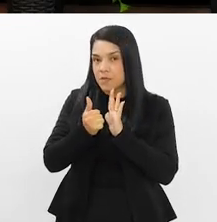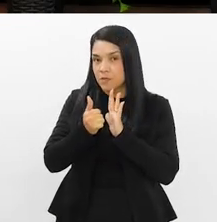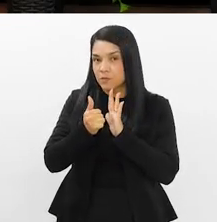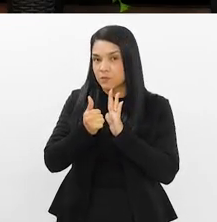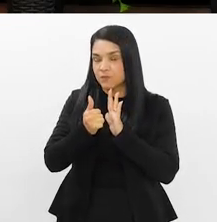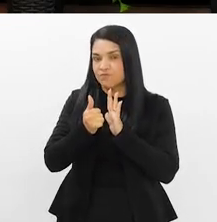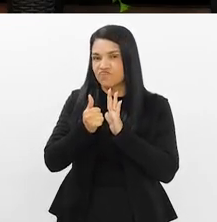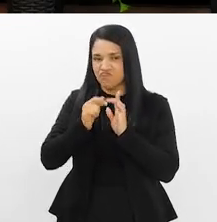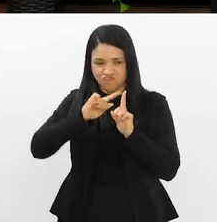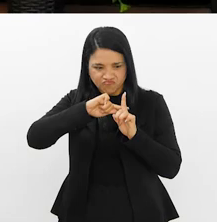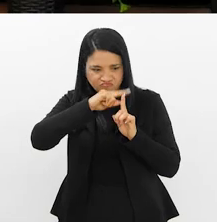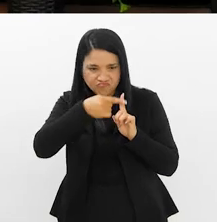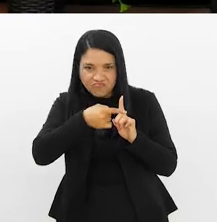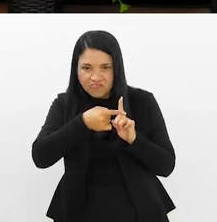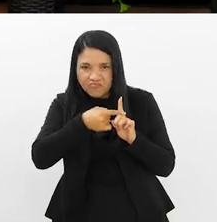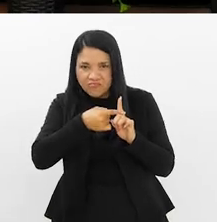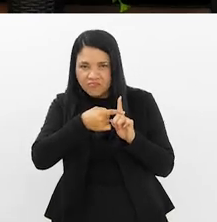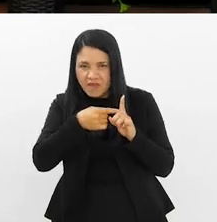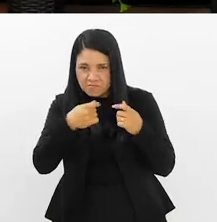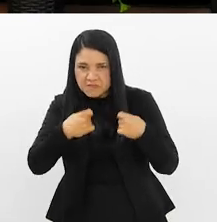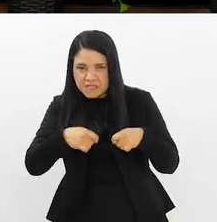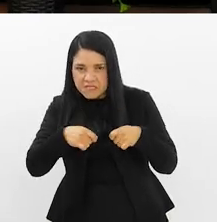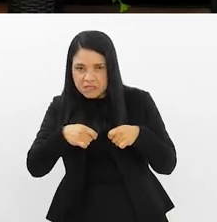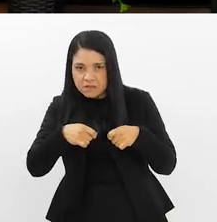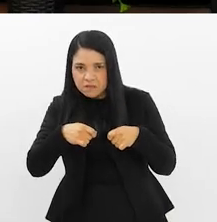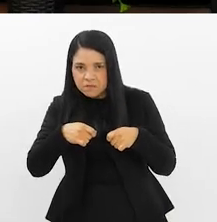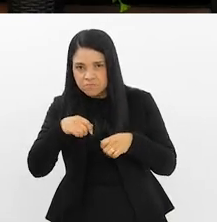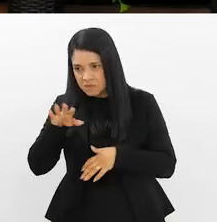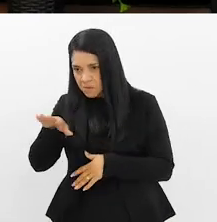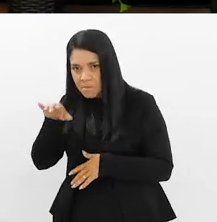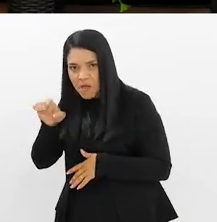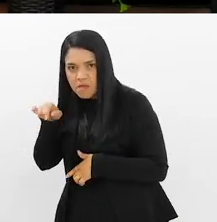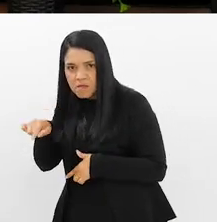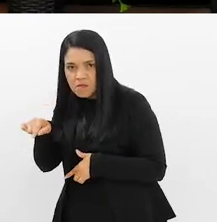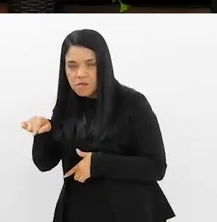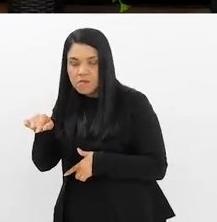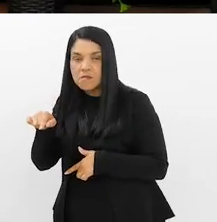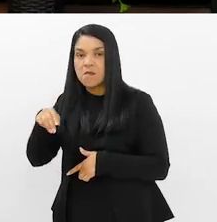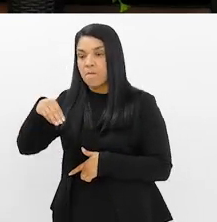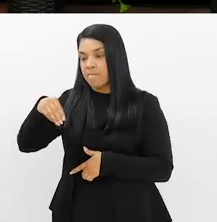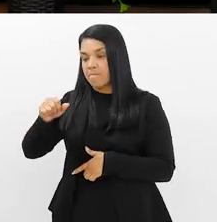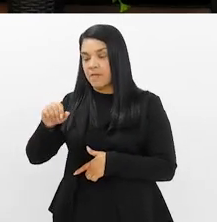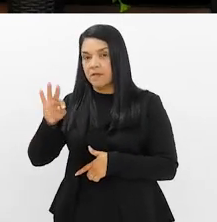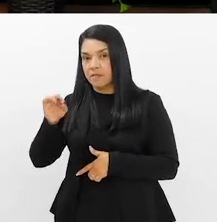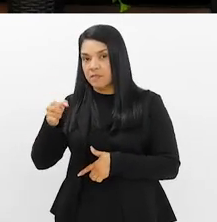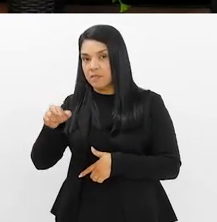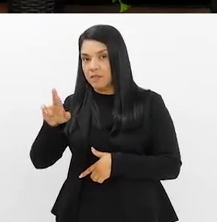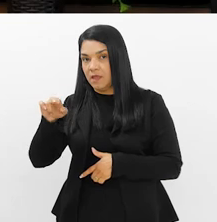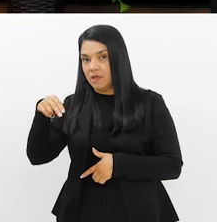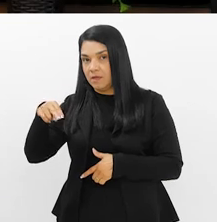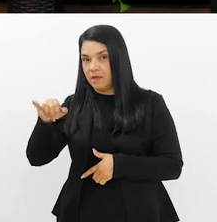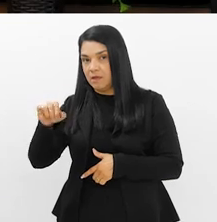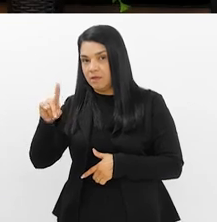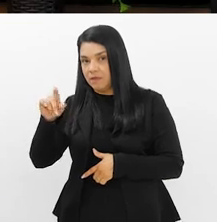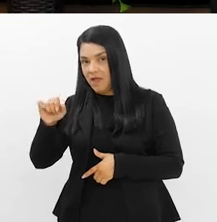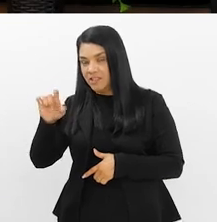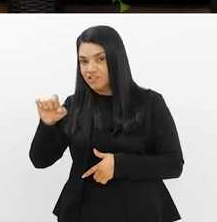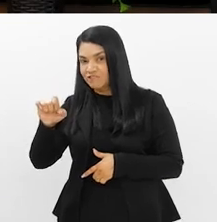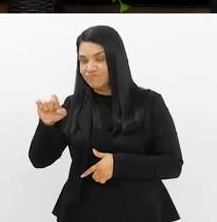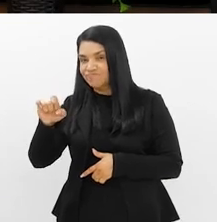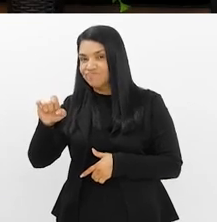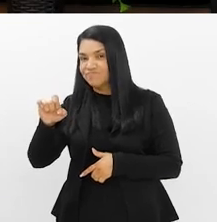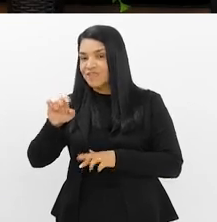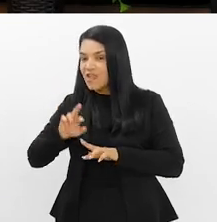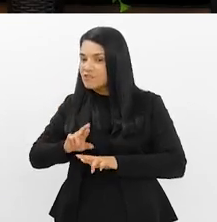Primeiro, não é necessário gerar para ser mãe. A maternidade é muito além